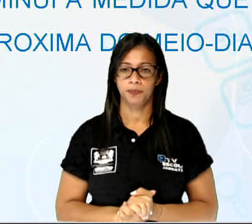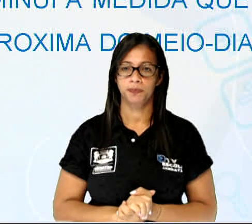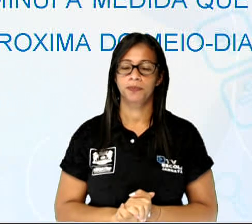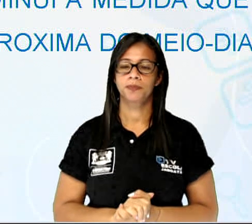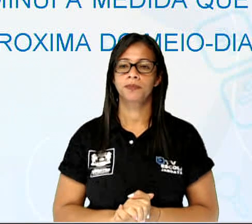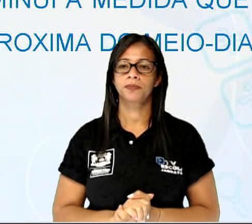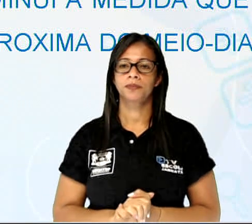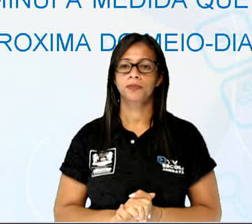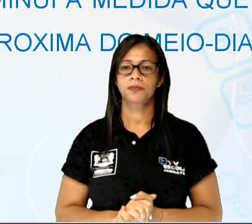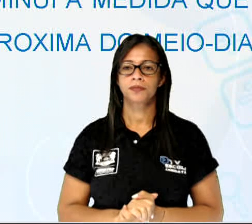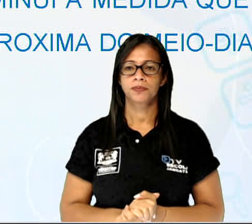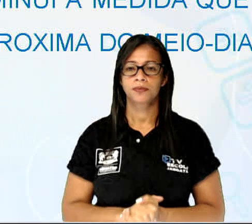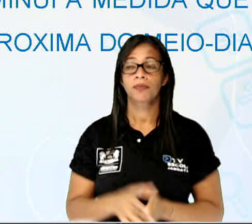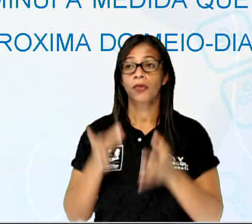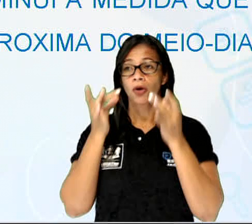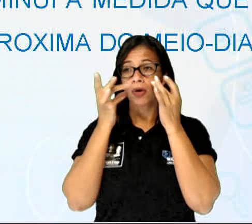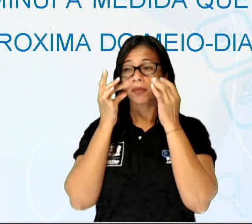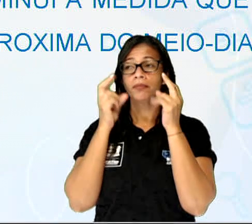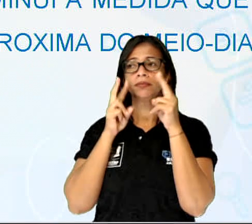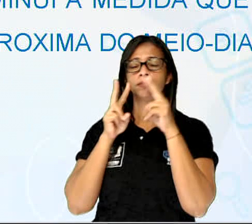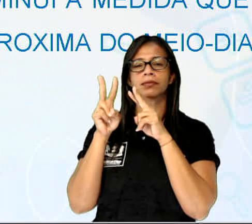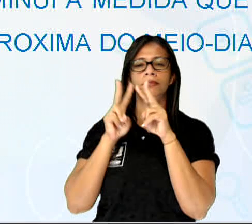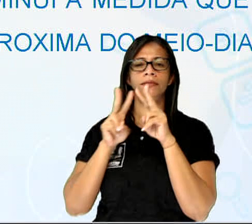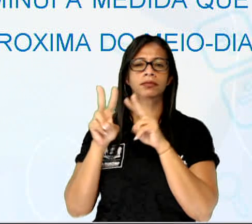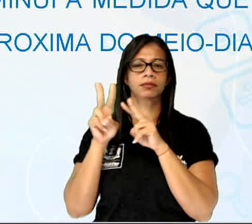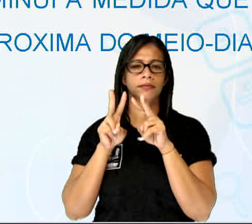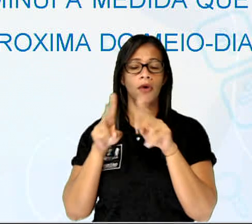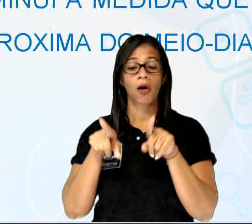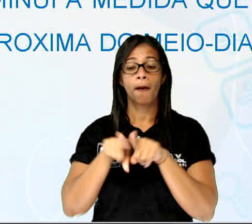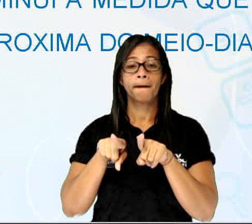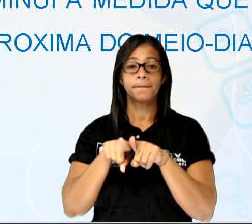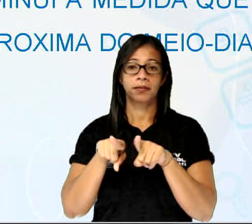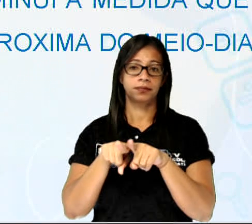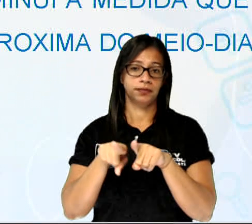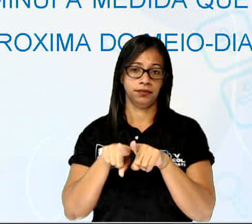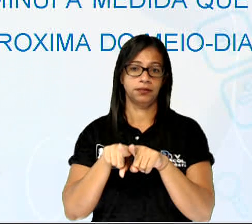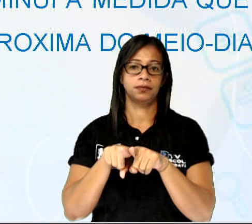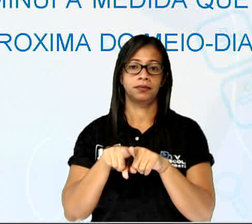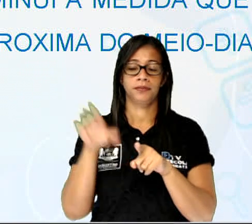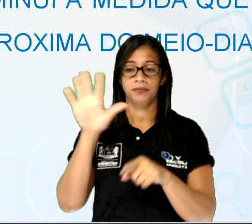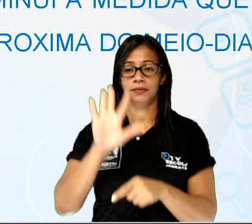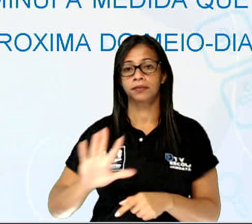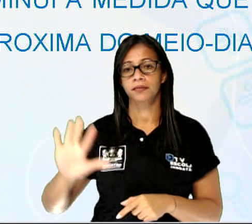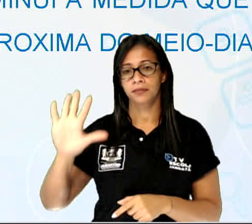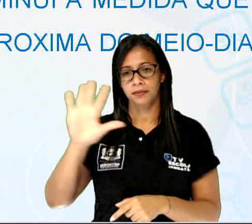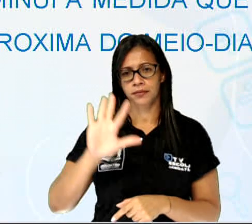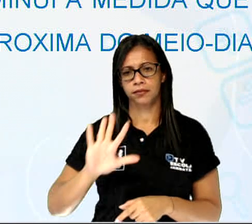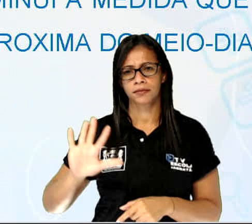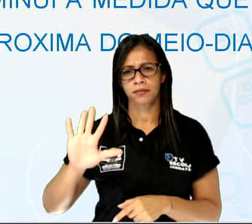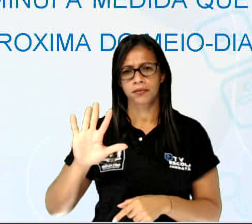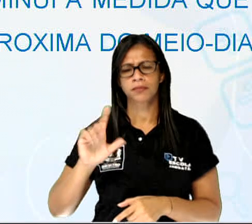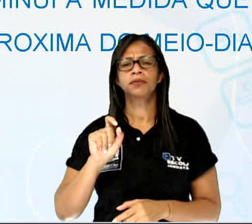Observe novamente a mesma imagem. O que percebemos? Vamos tirar